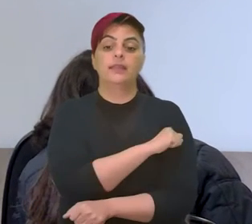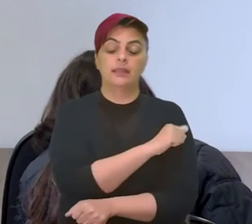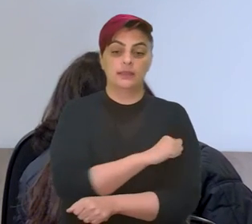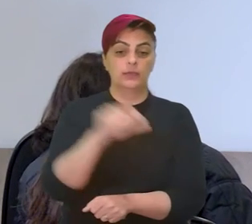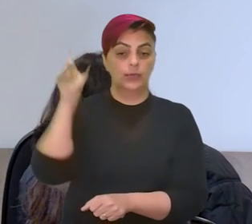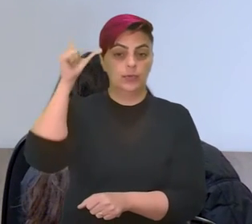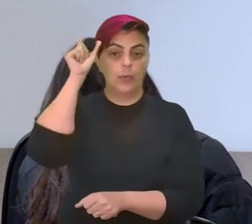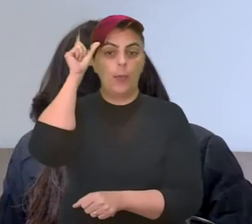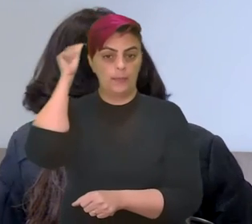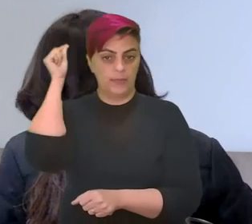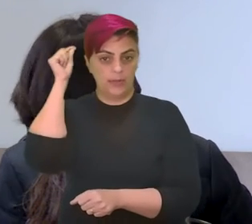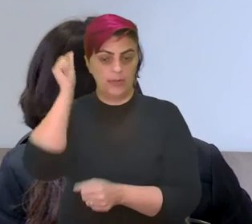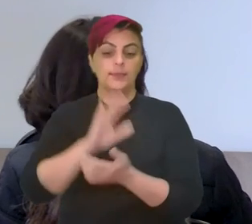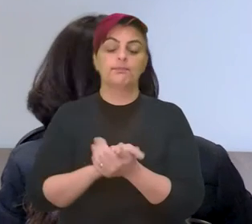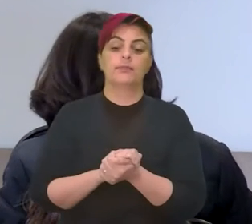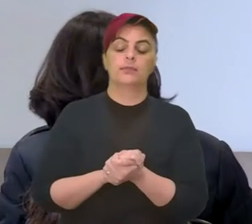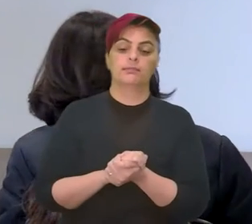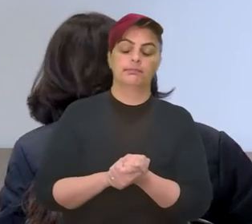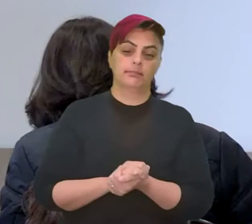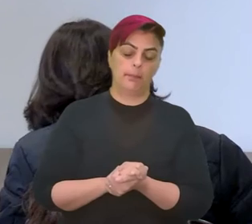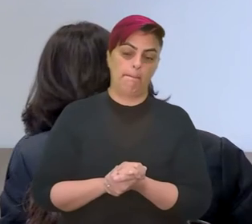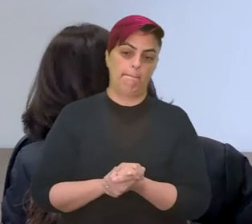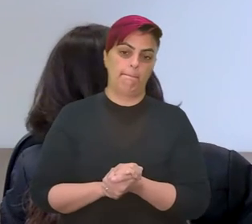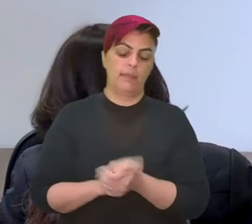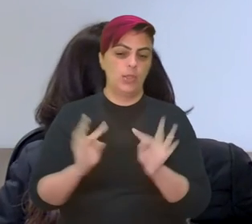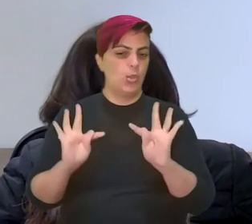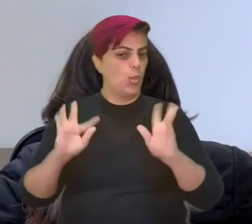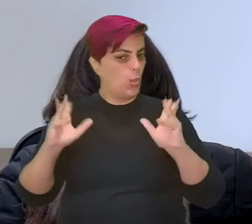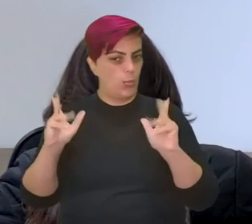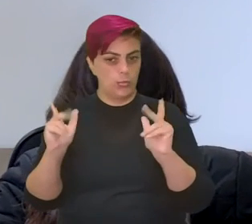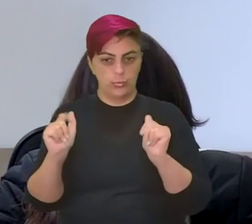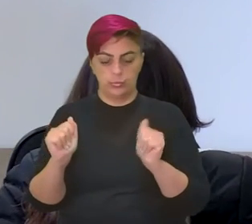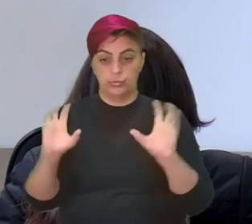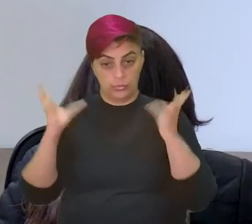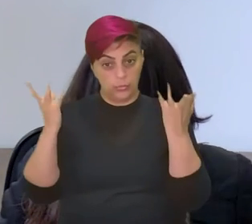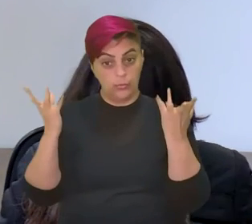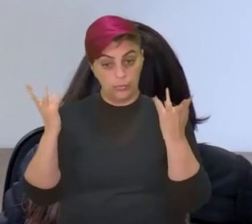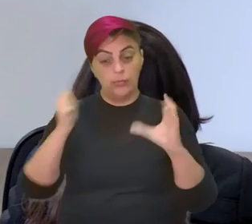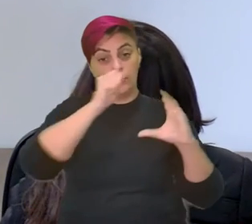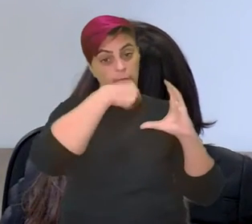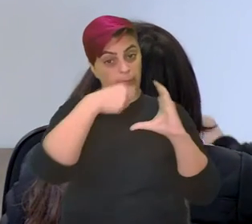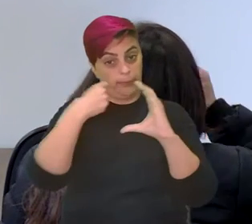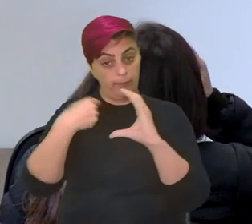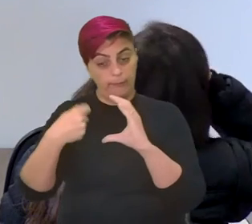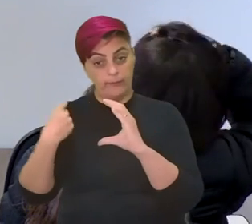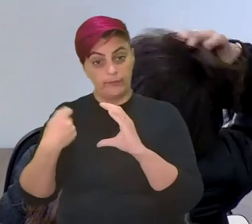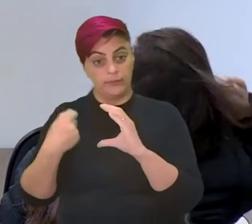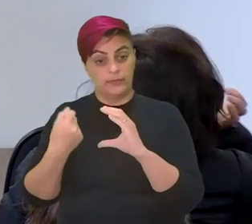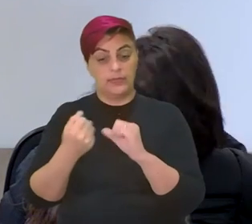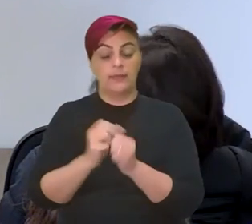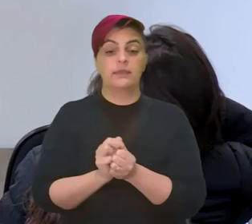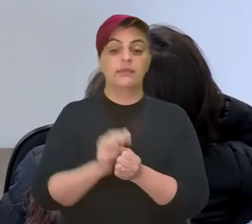Ciências Sociais, que poderão ter uma porta de entrada para a obra. Todo esse seminário ficará disponível online pelo portal do